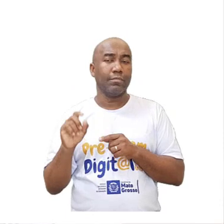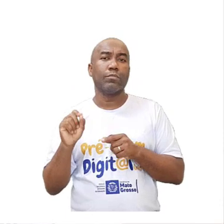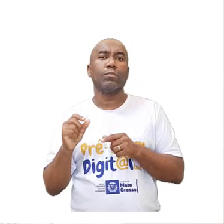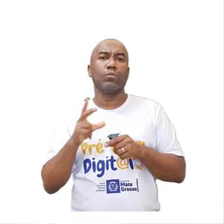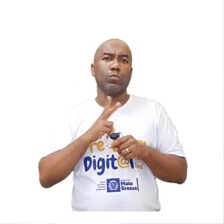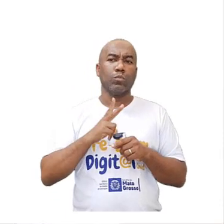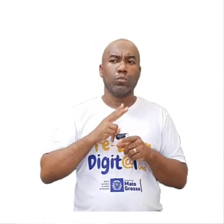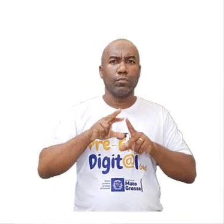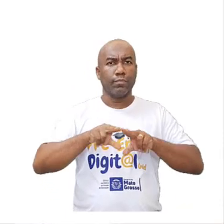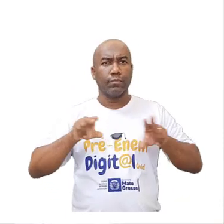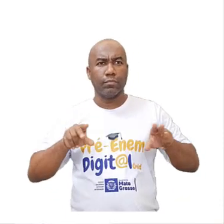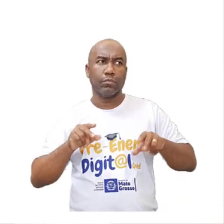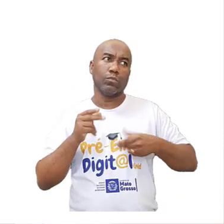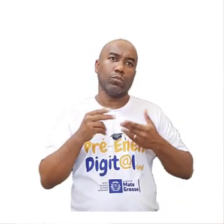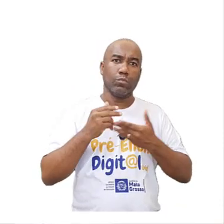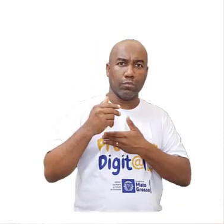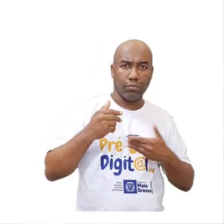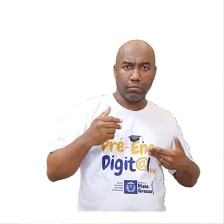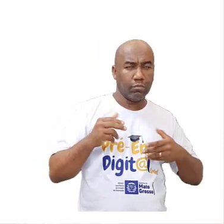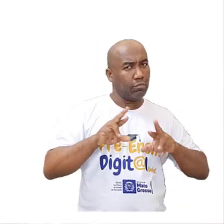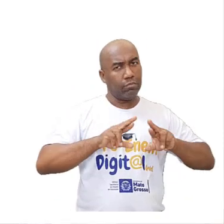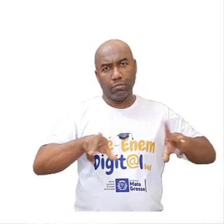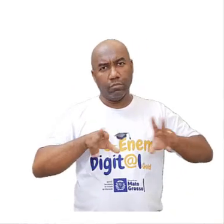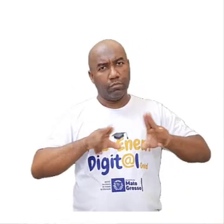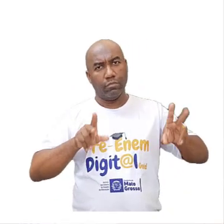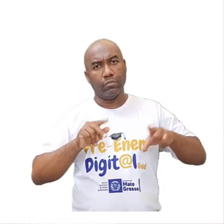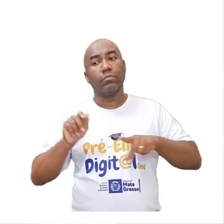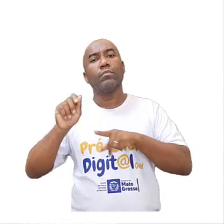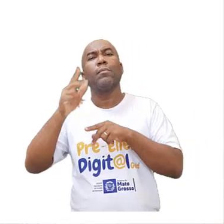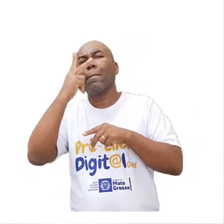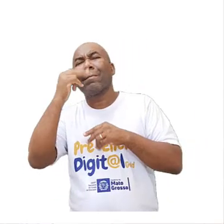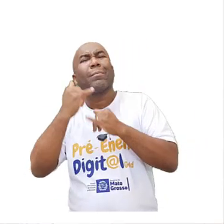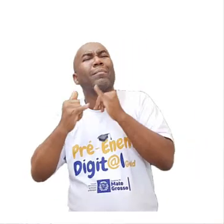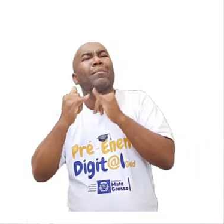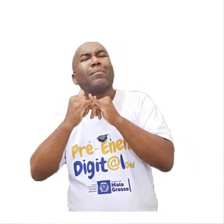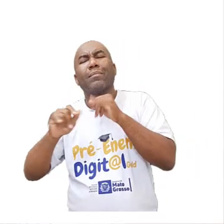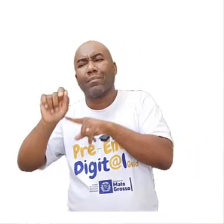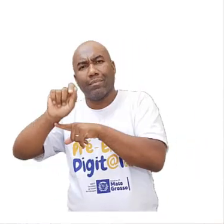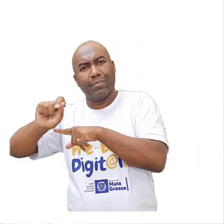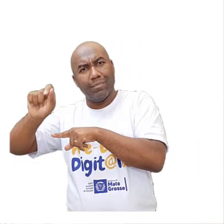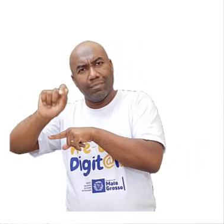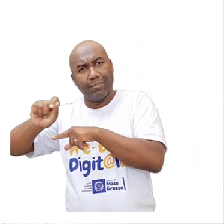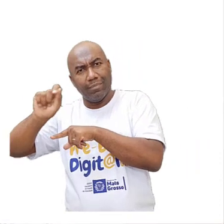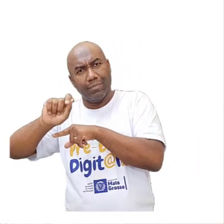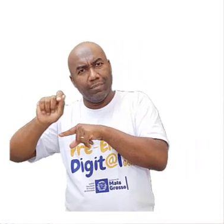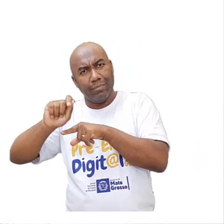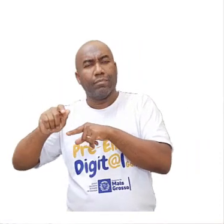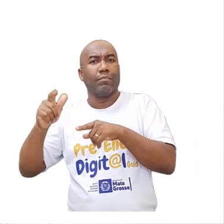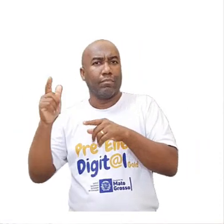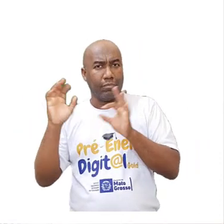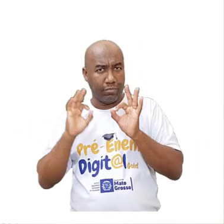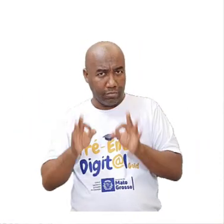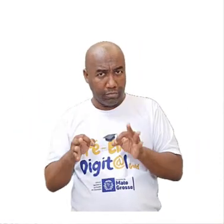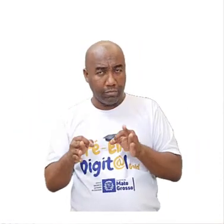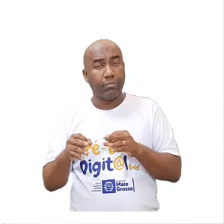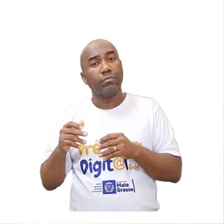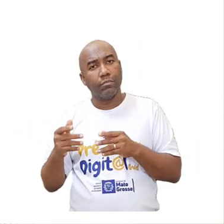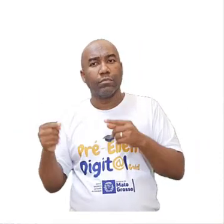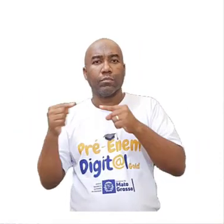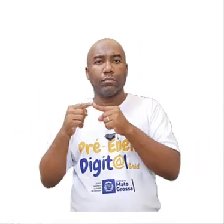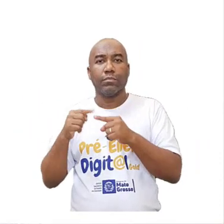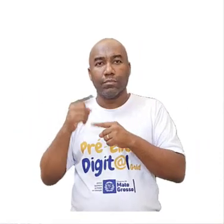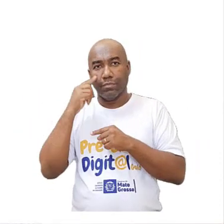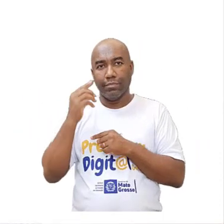governo e nem iniciativa privada, certo? É um grupo que se reúne para fazer o que o governo não dá conta de fazer,